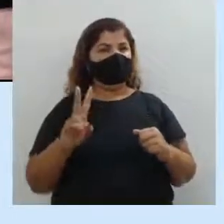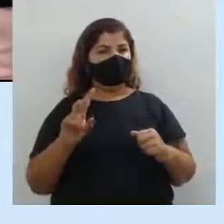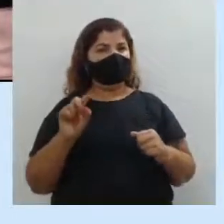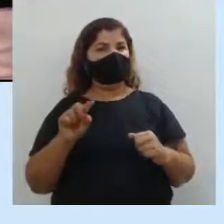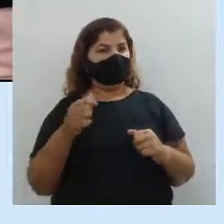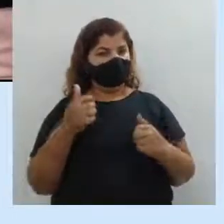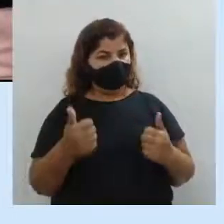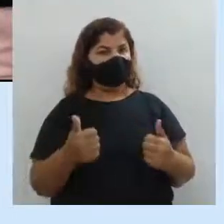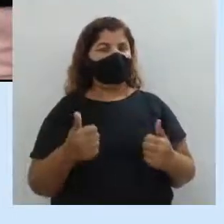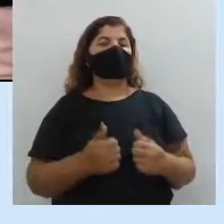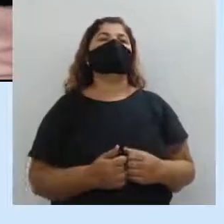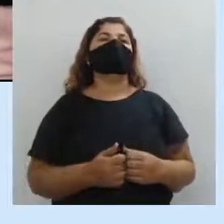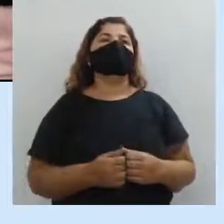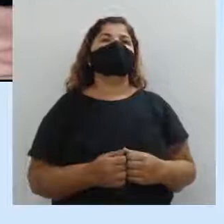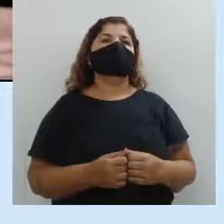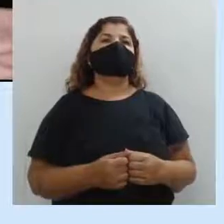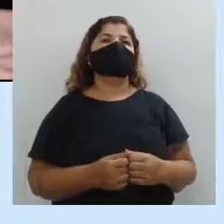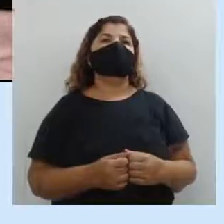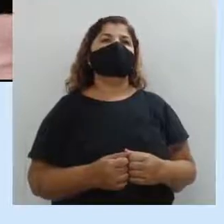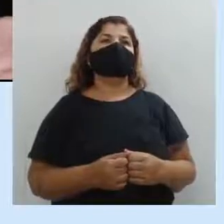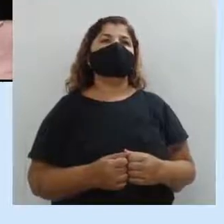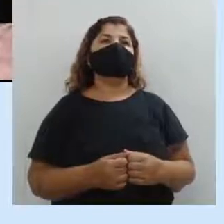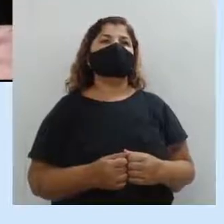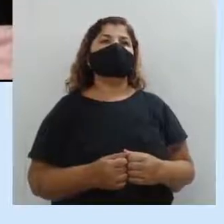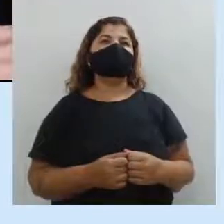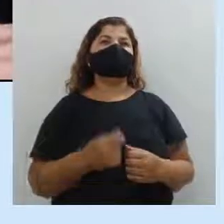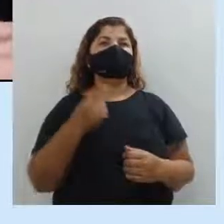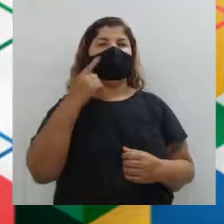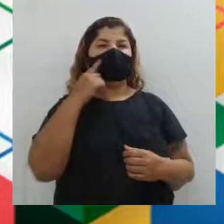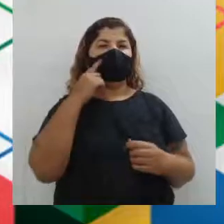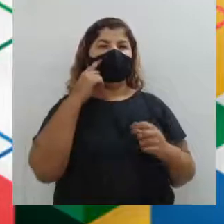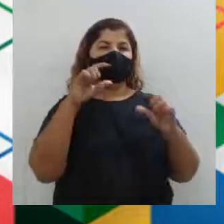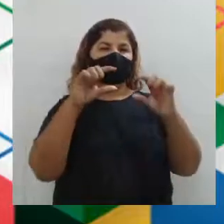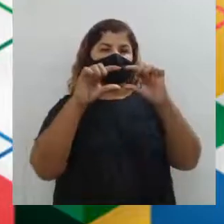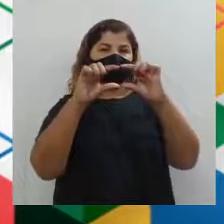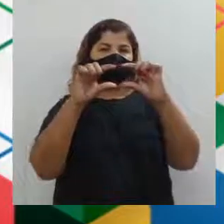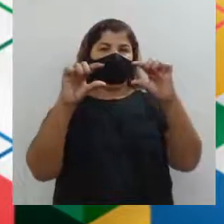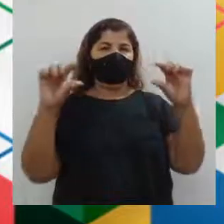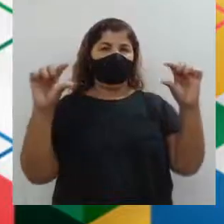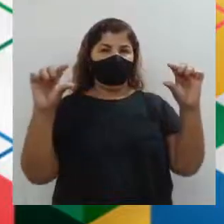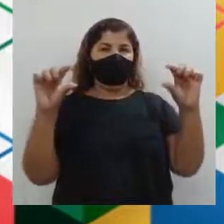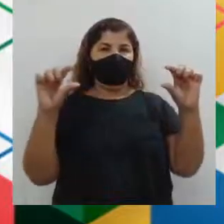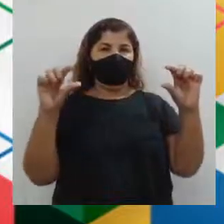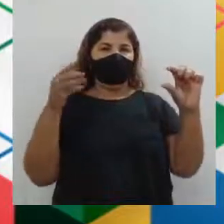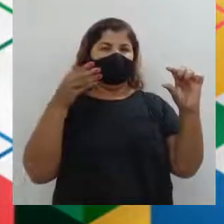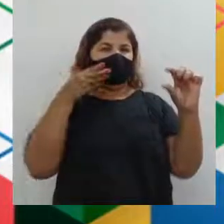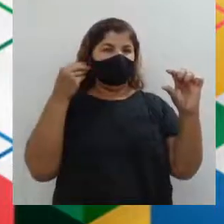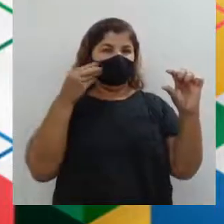da nossa aula. Olha aí essa tirinha, né, do Garfield.